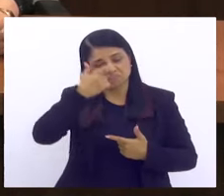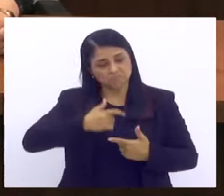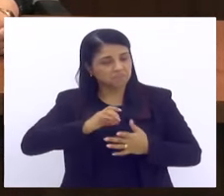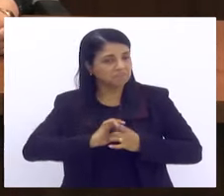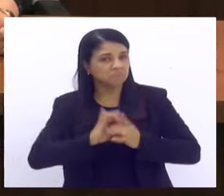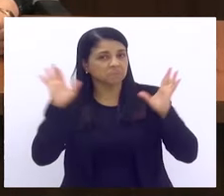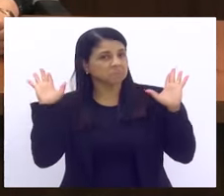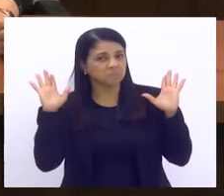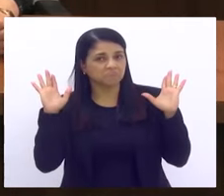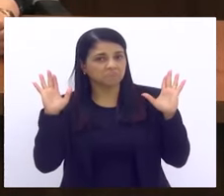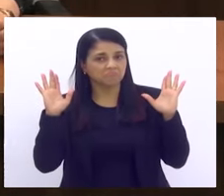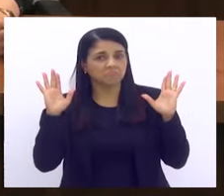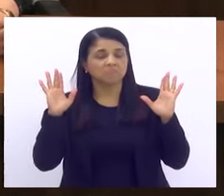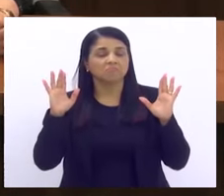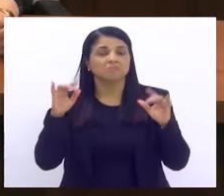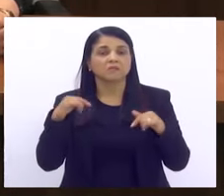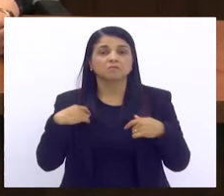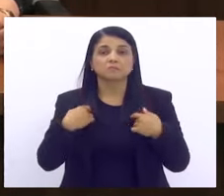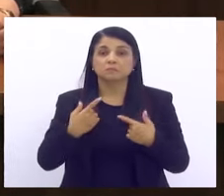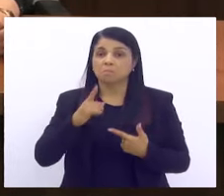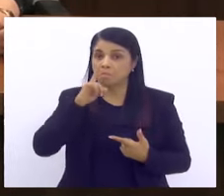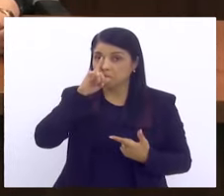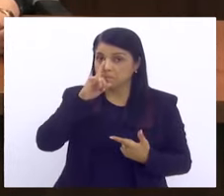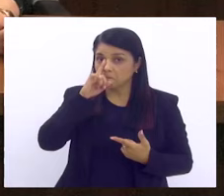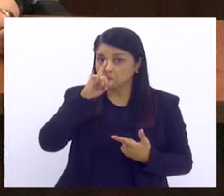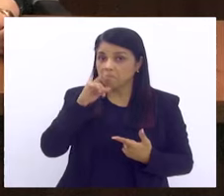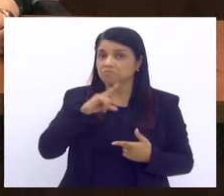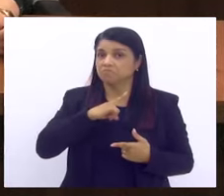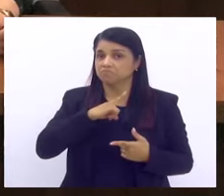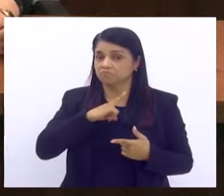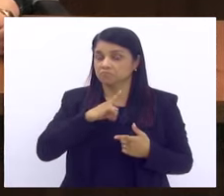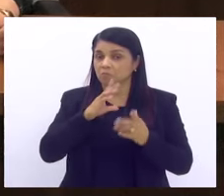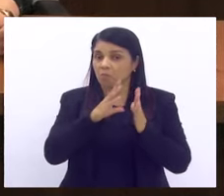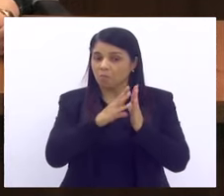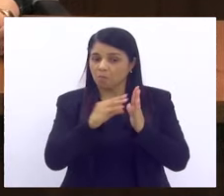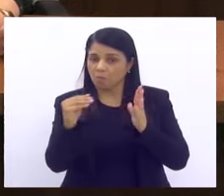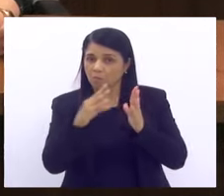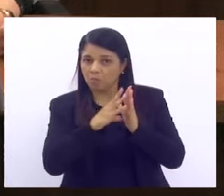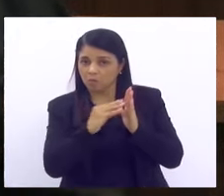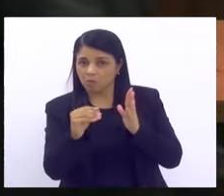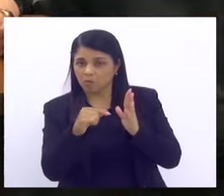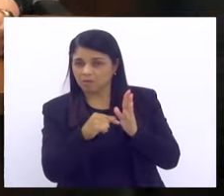tem problema. A gente só acha que a gente tem um risco de ter até protótipo, de ter